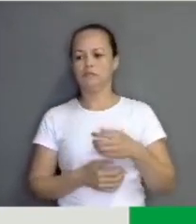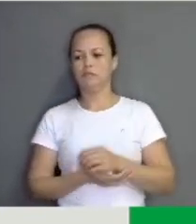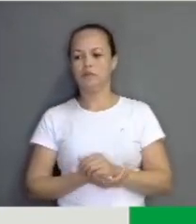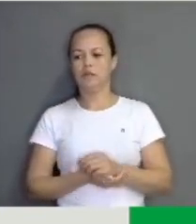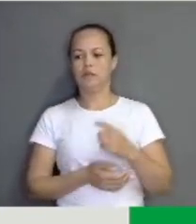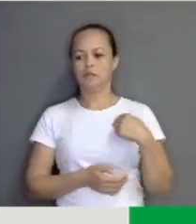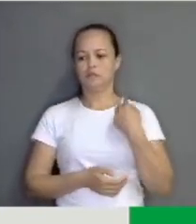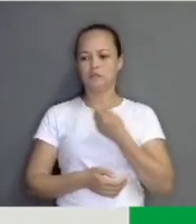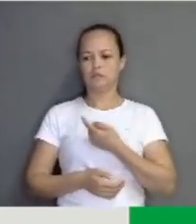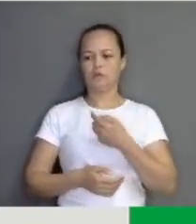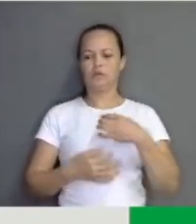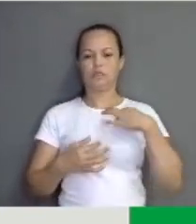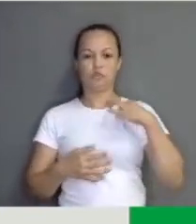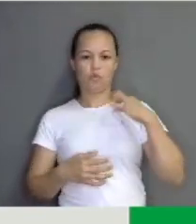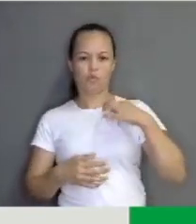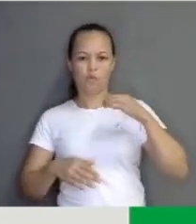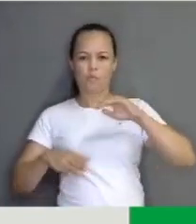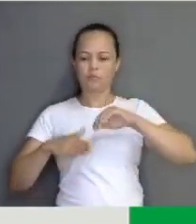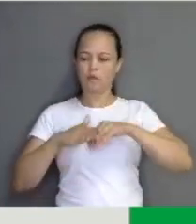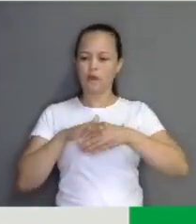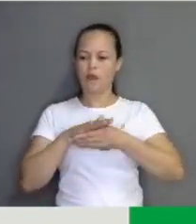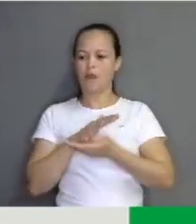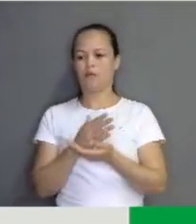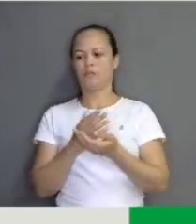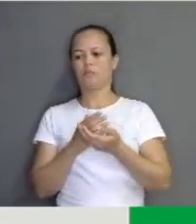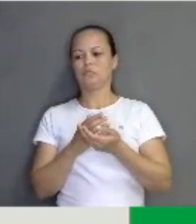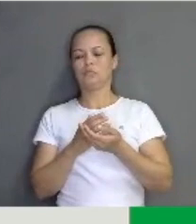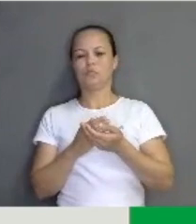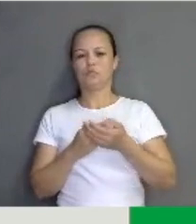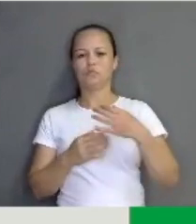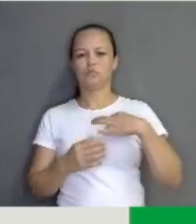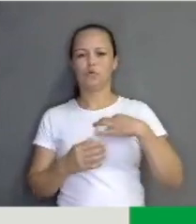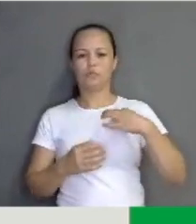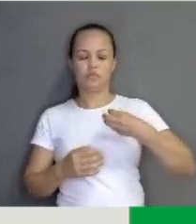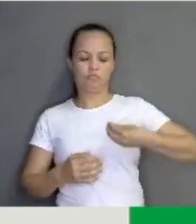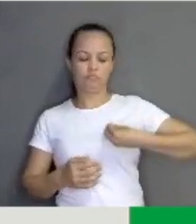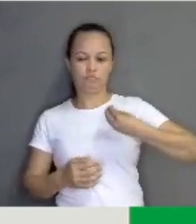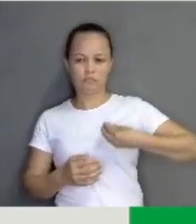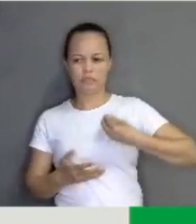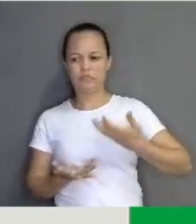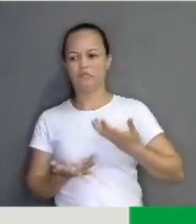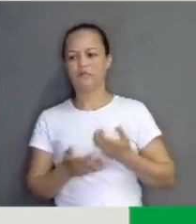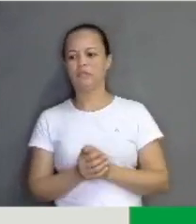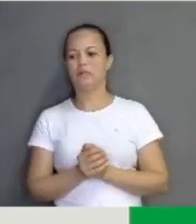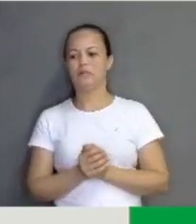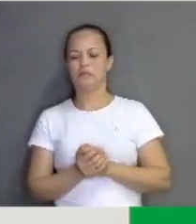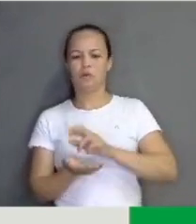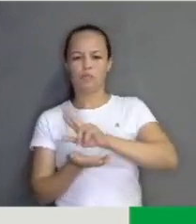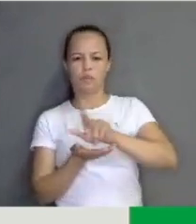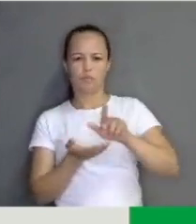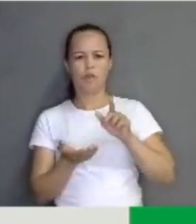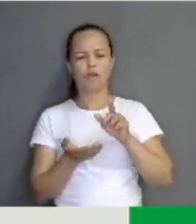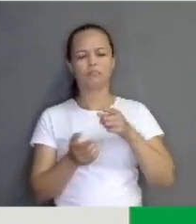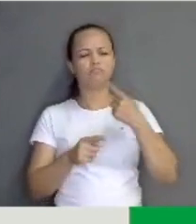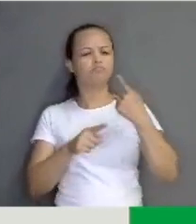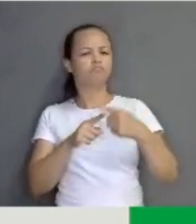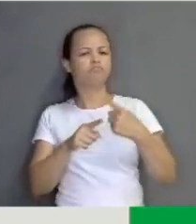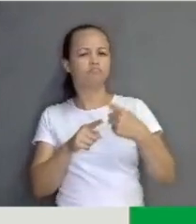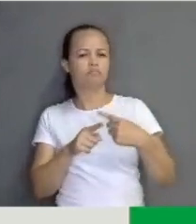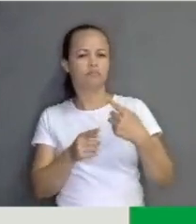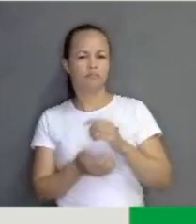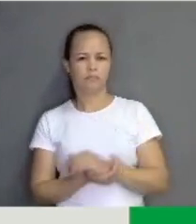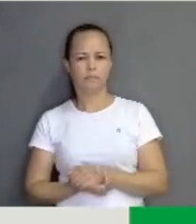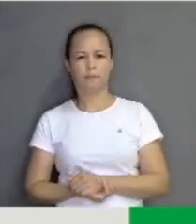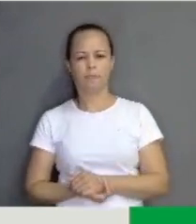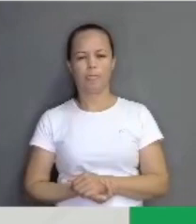e estilo de vida são iguais? Por quê? Olha só, se a